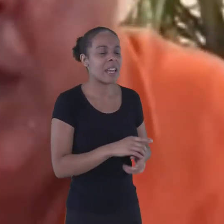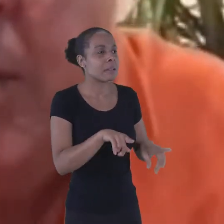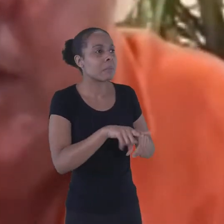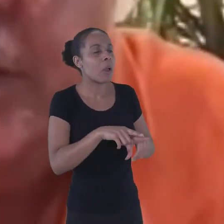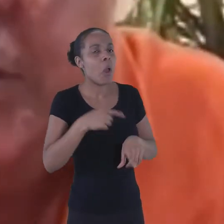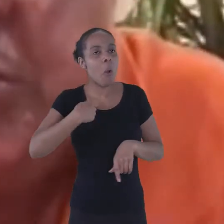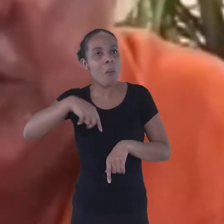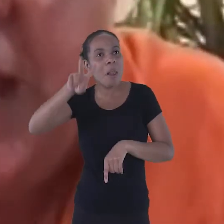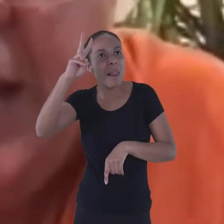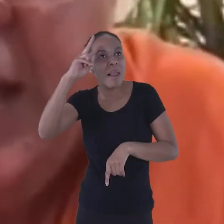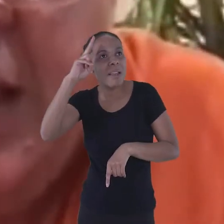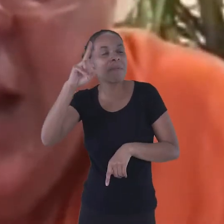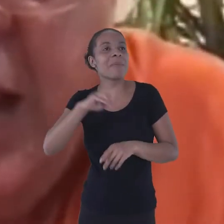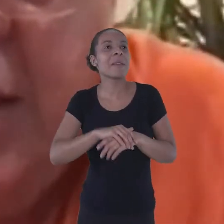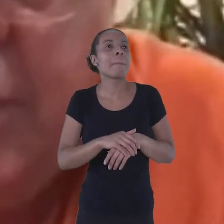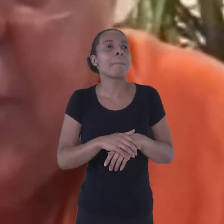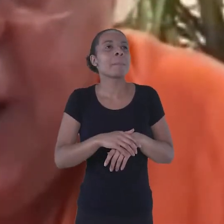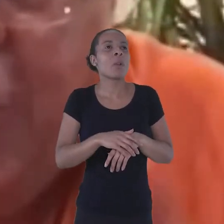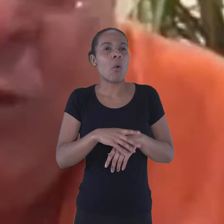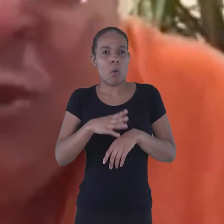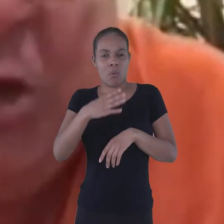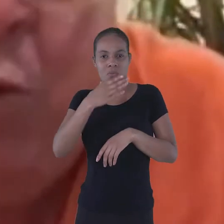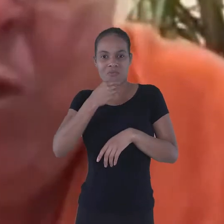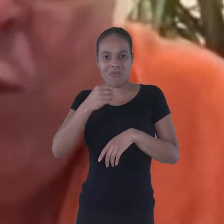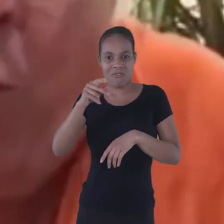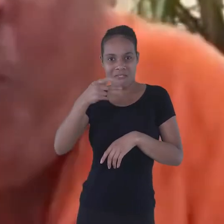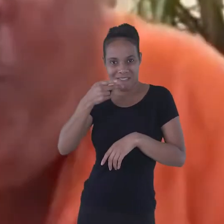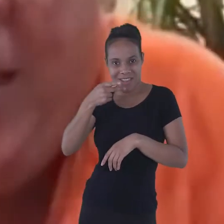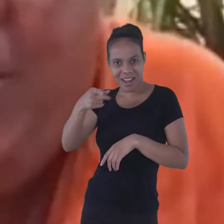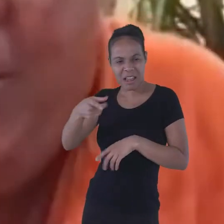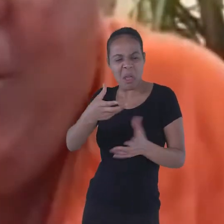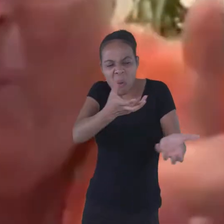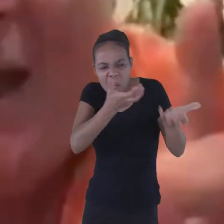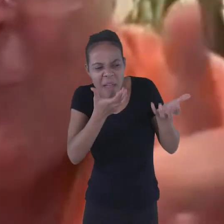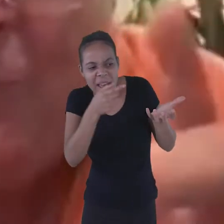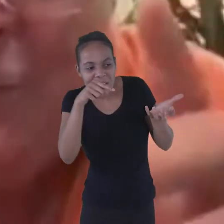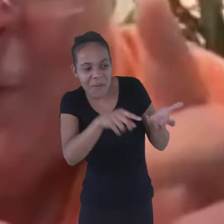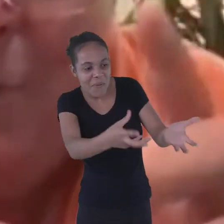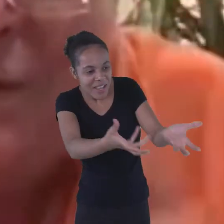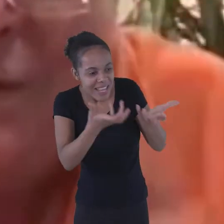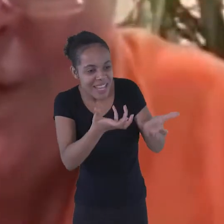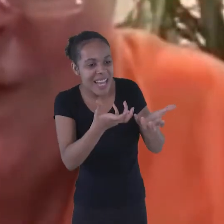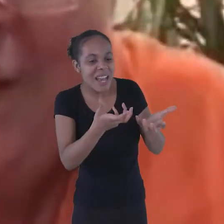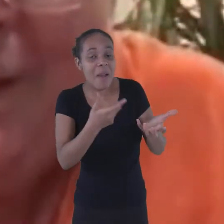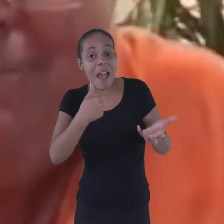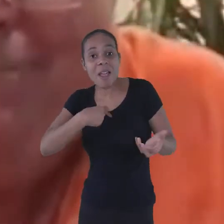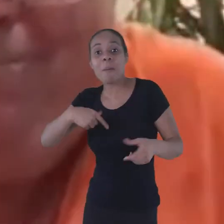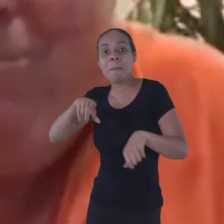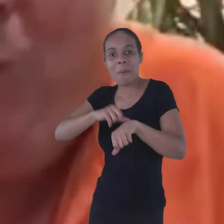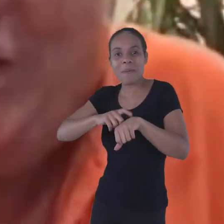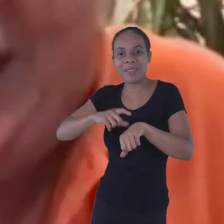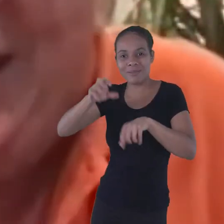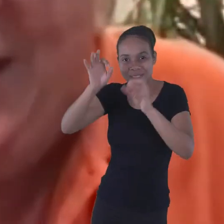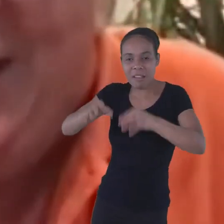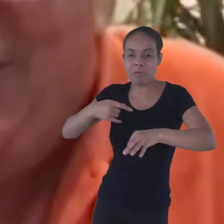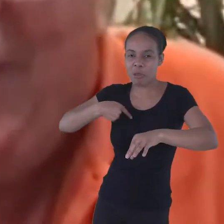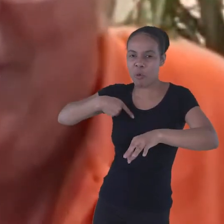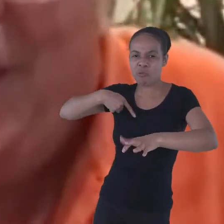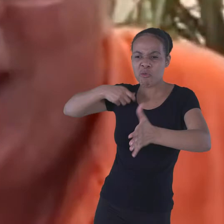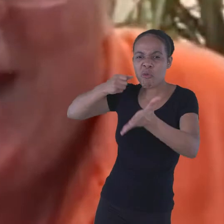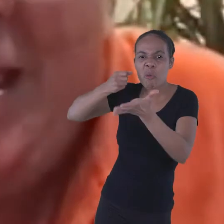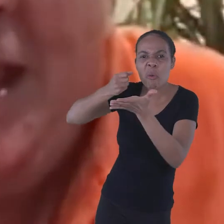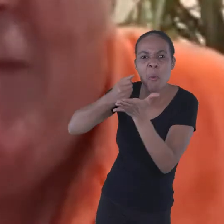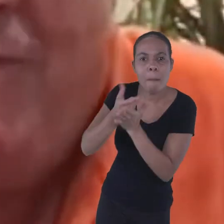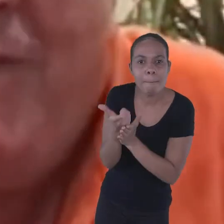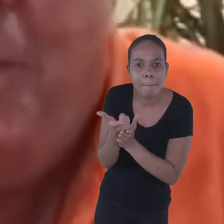eu quero esse disco da Lilian. Aí, quando chegou, eu comprei um compacto simples, botei dentro